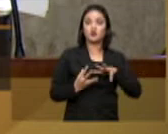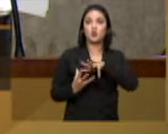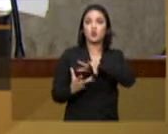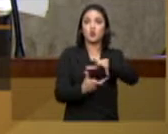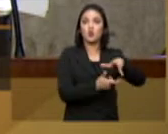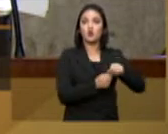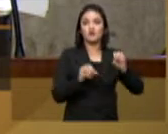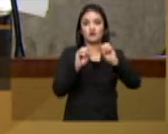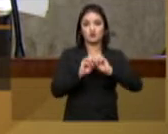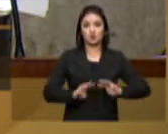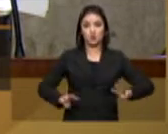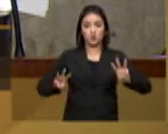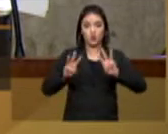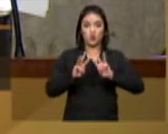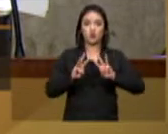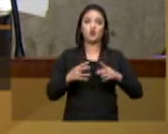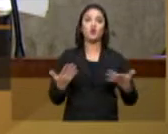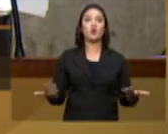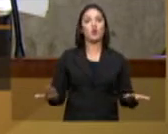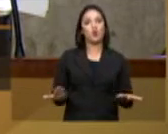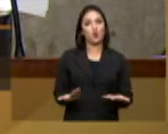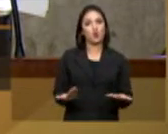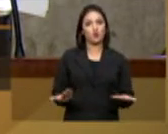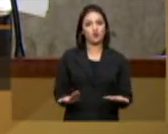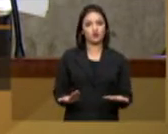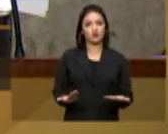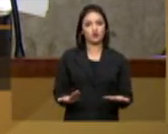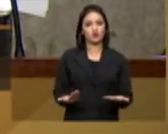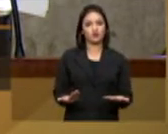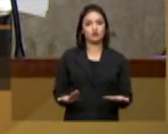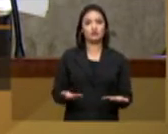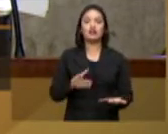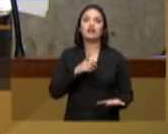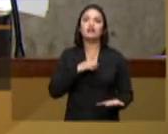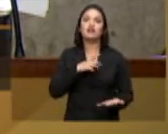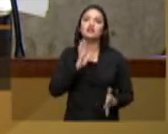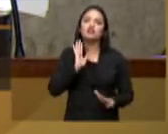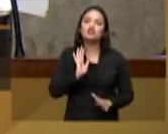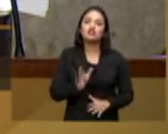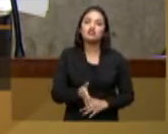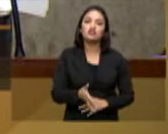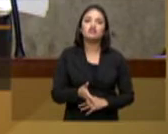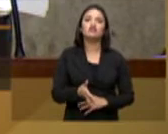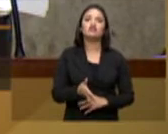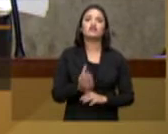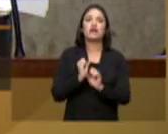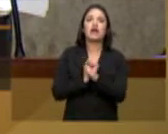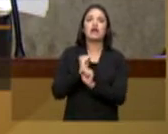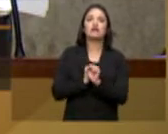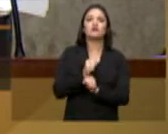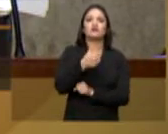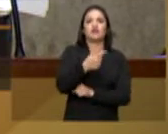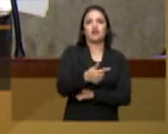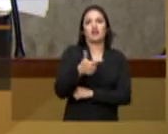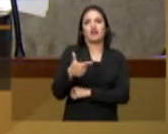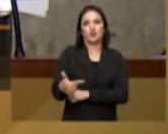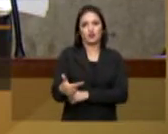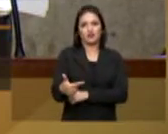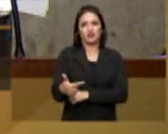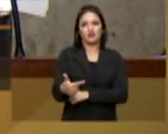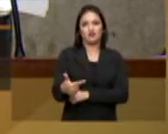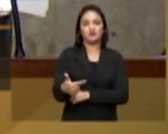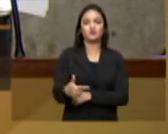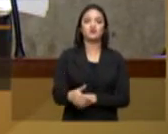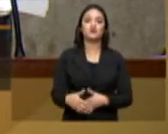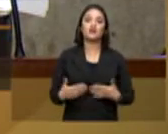Nações Unidas, hoje, repito, em seu 72º aniversário. Todas